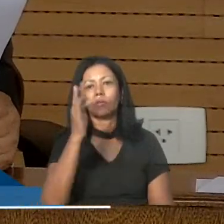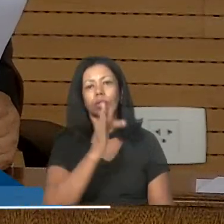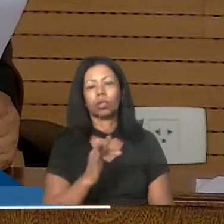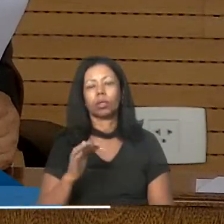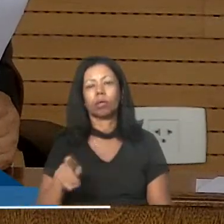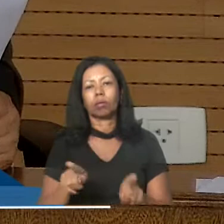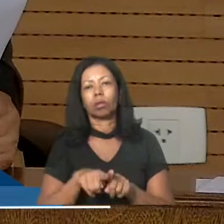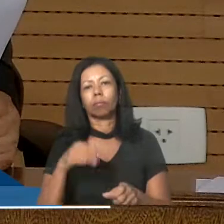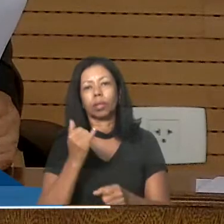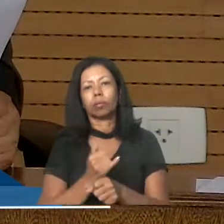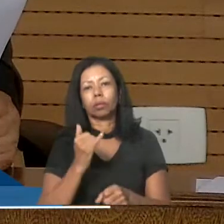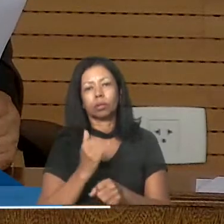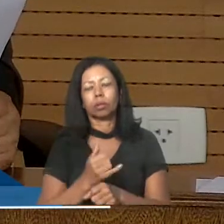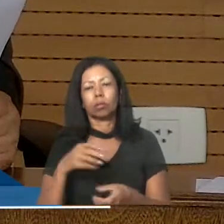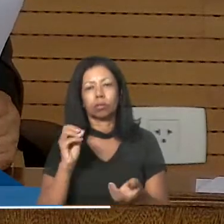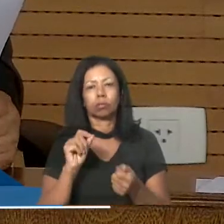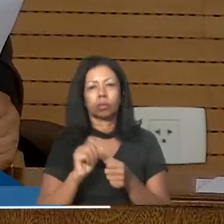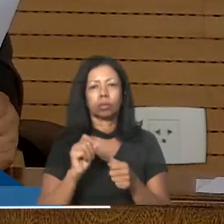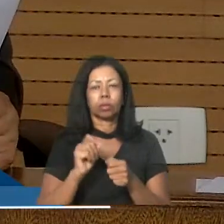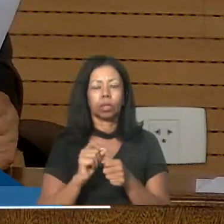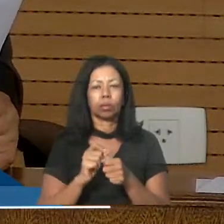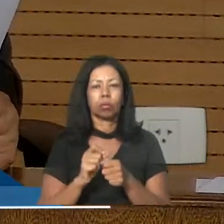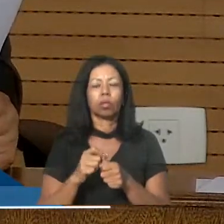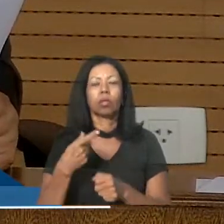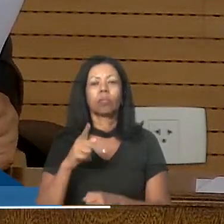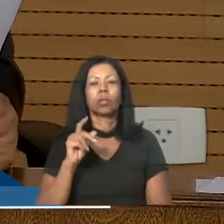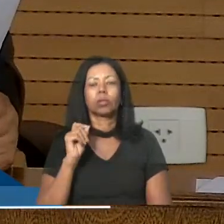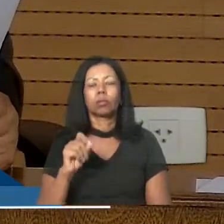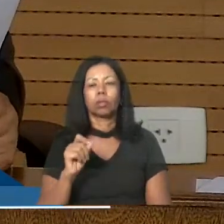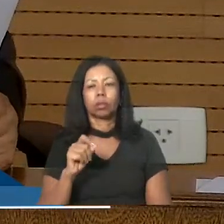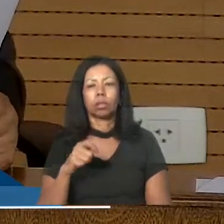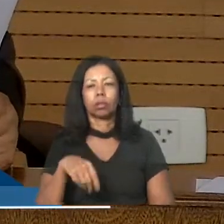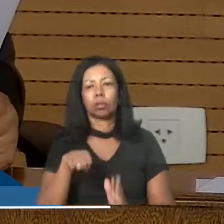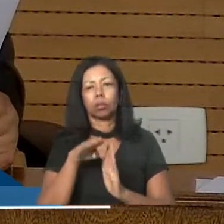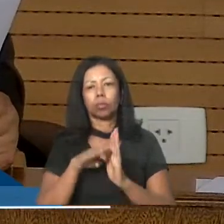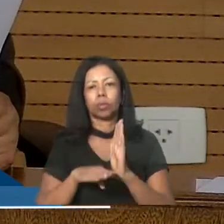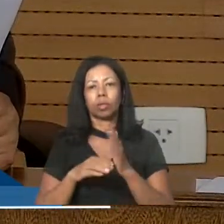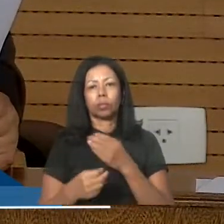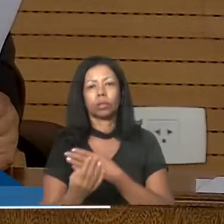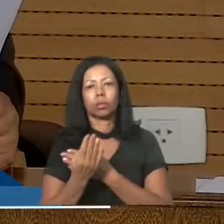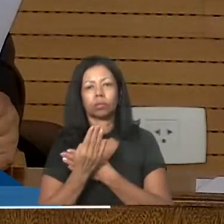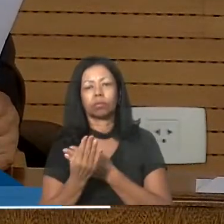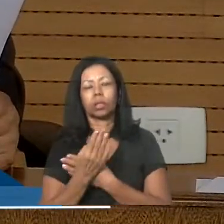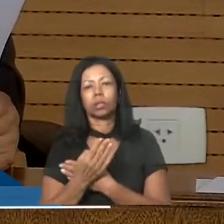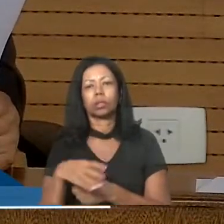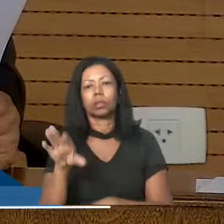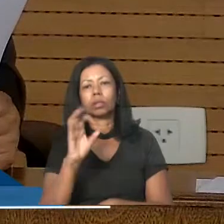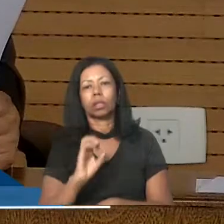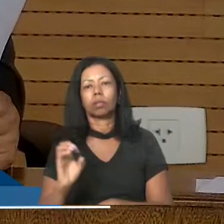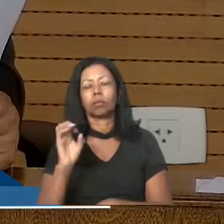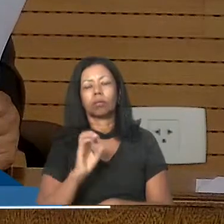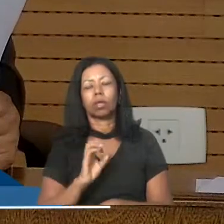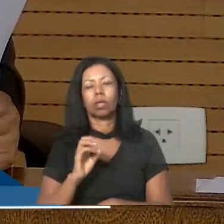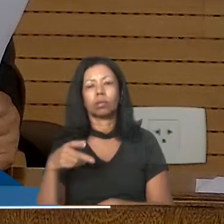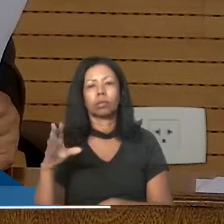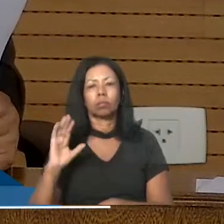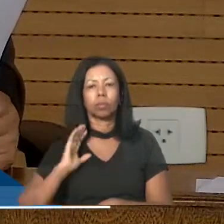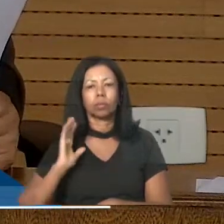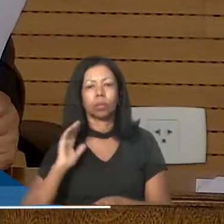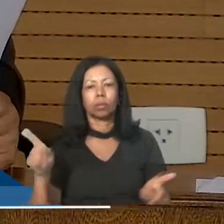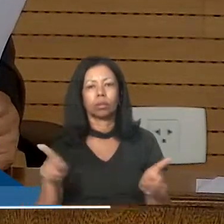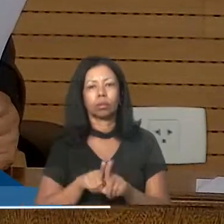e a coordenação e a execução dos respectivos programas de defesa estaduais e municipais, bem como